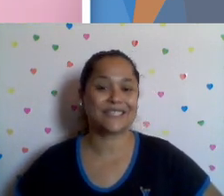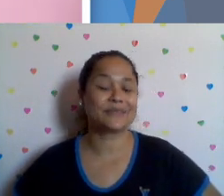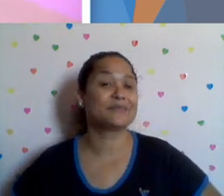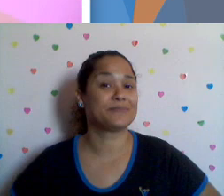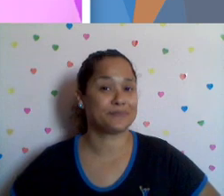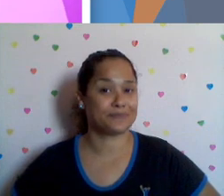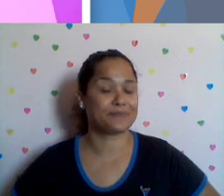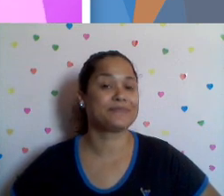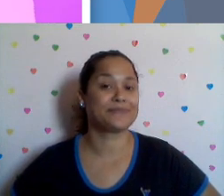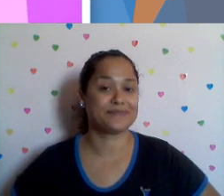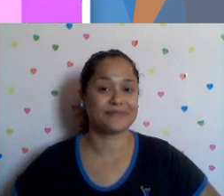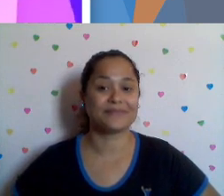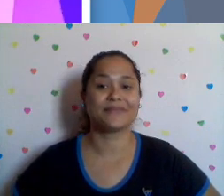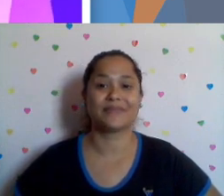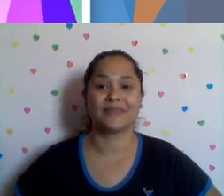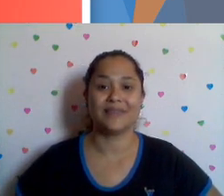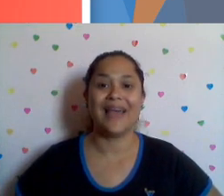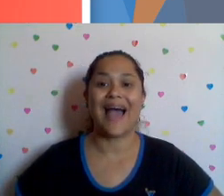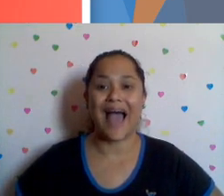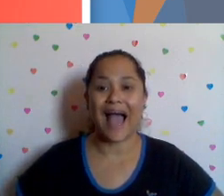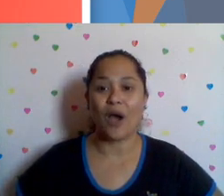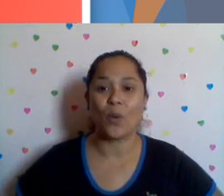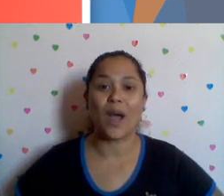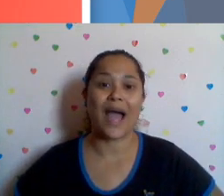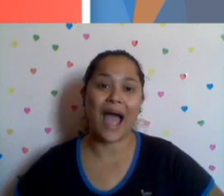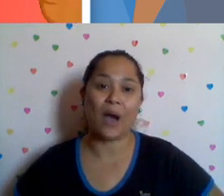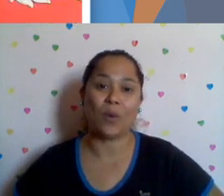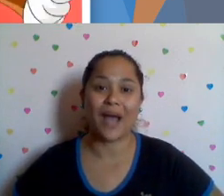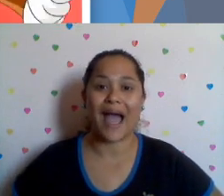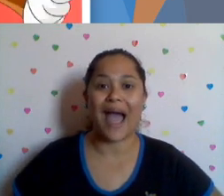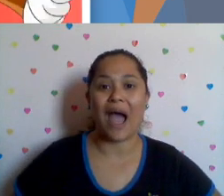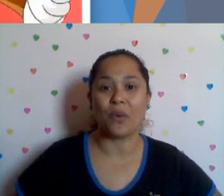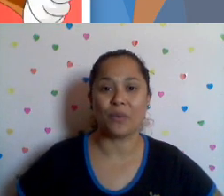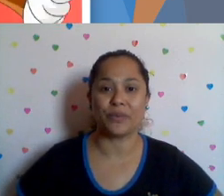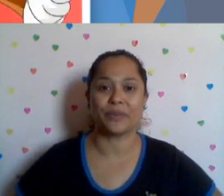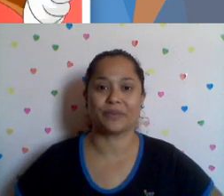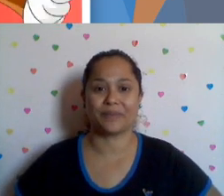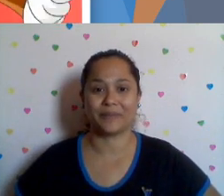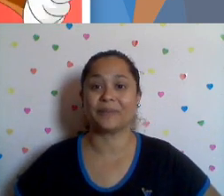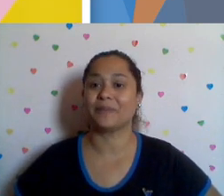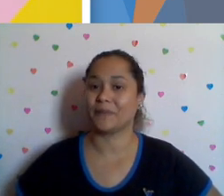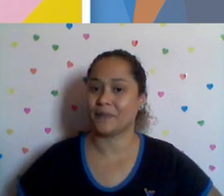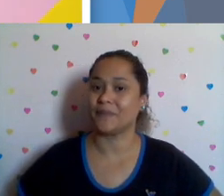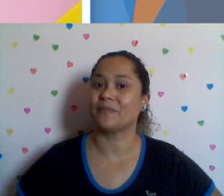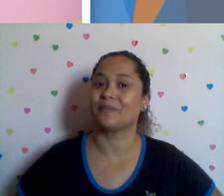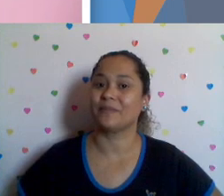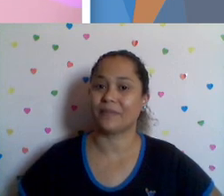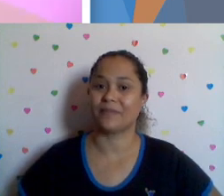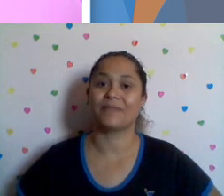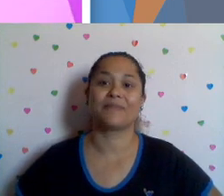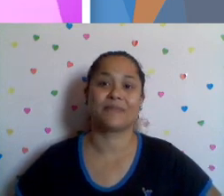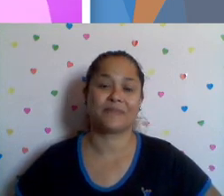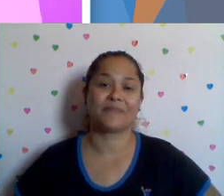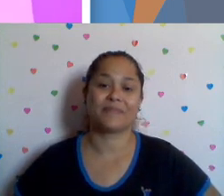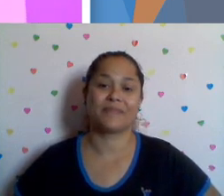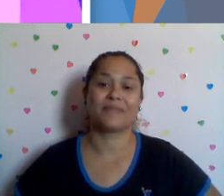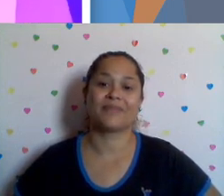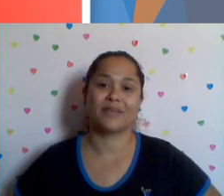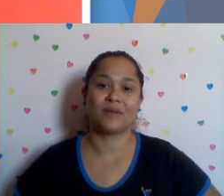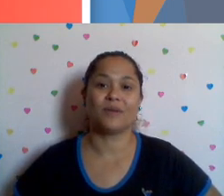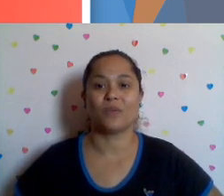Como faz o cachorro? Au, au, au. E agora um